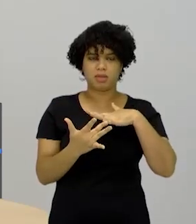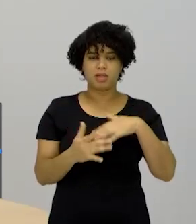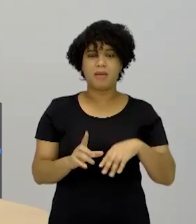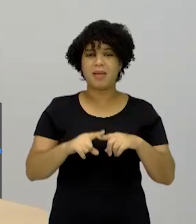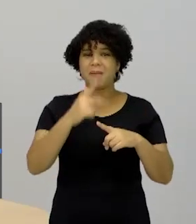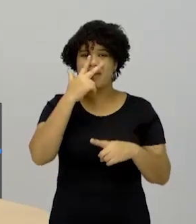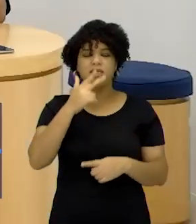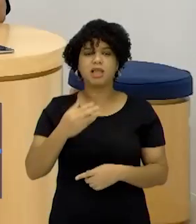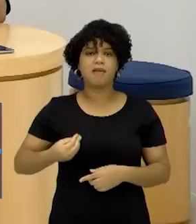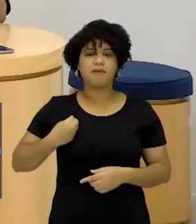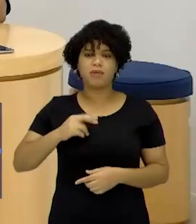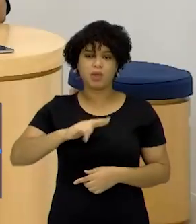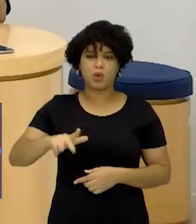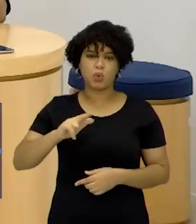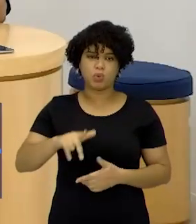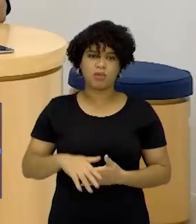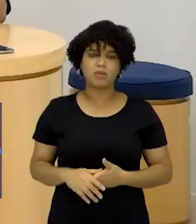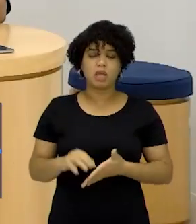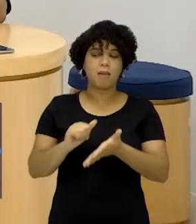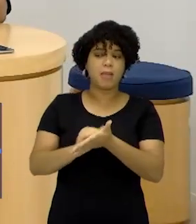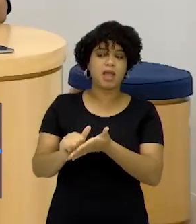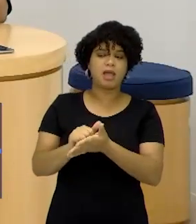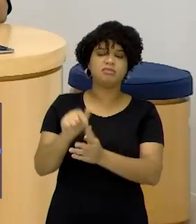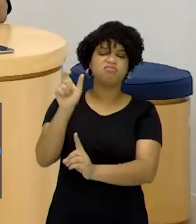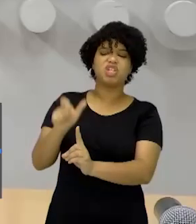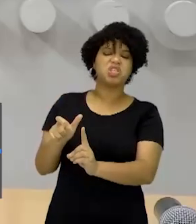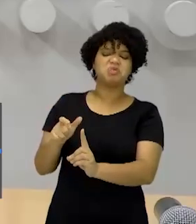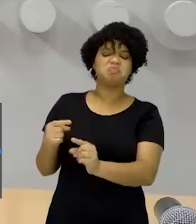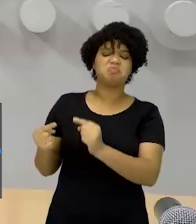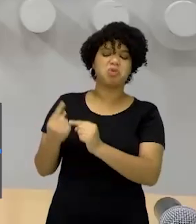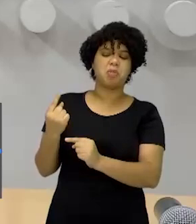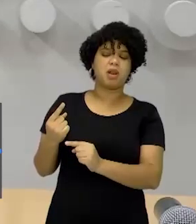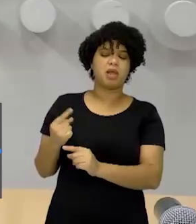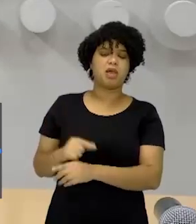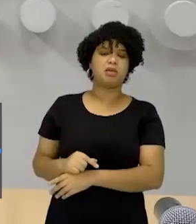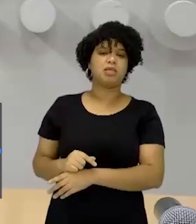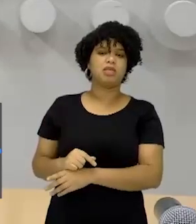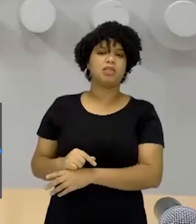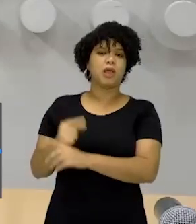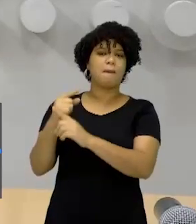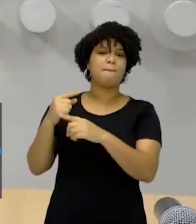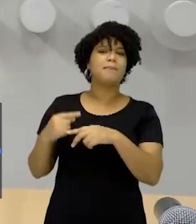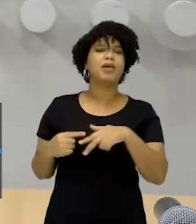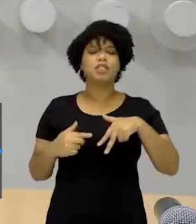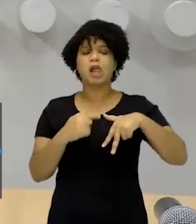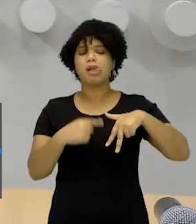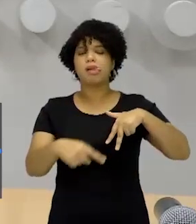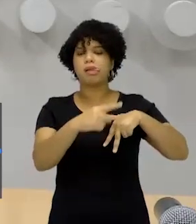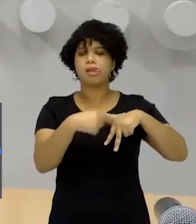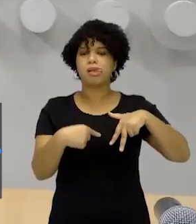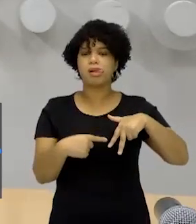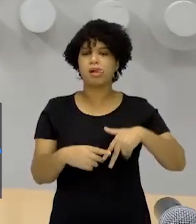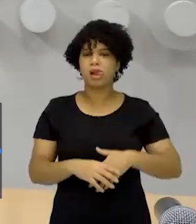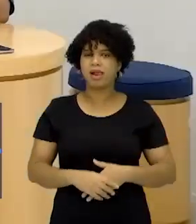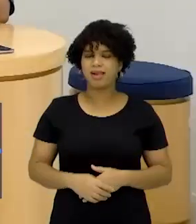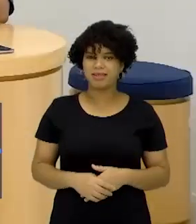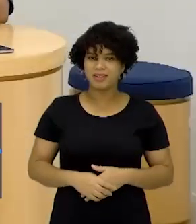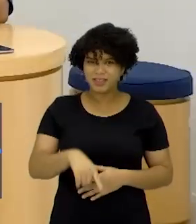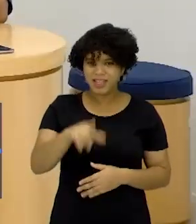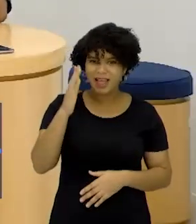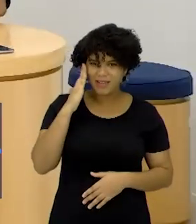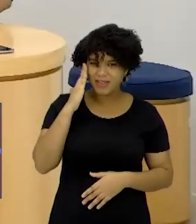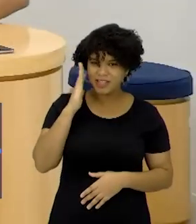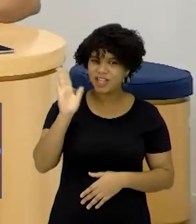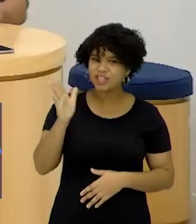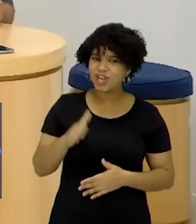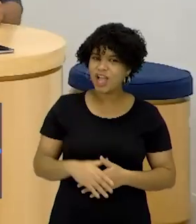Aí você vai excluindo pessoas, né? Nossa, bloqueando. Eu já confesso aqui para todos que já fiz isso. Professor Tayana, já bloqueou